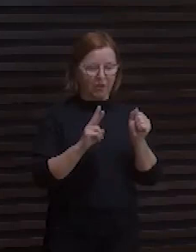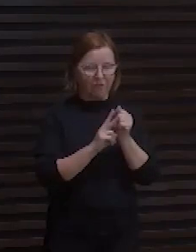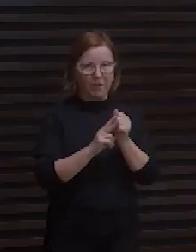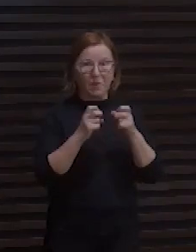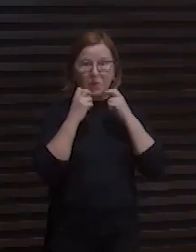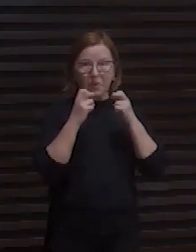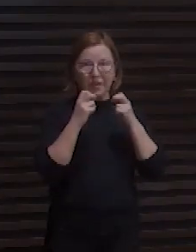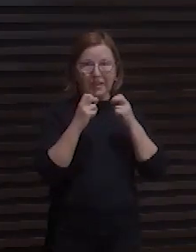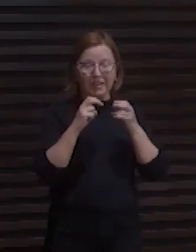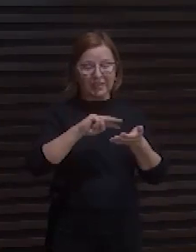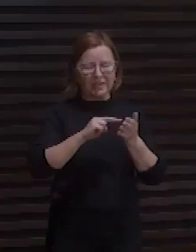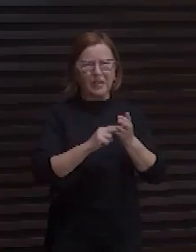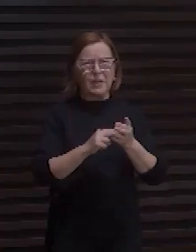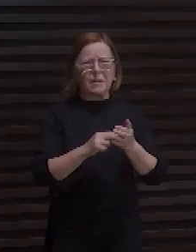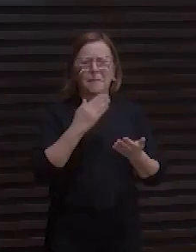significa pedir